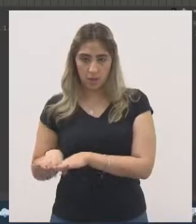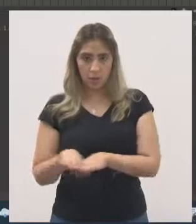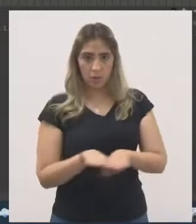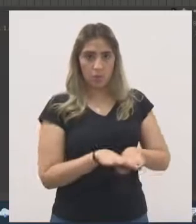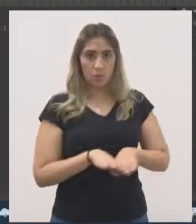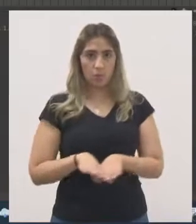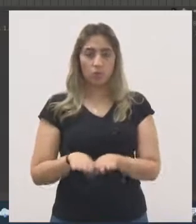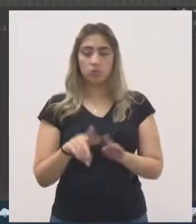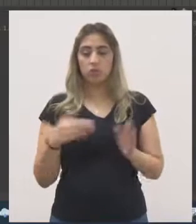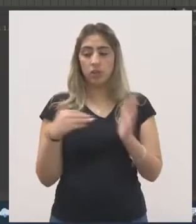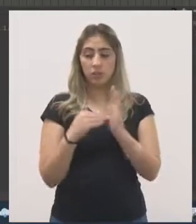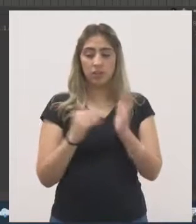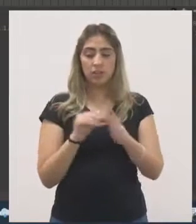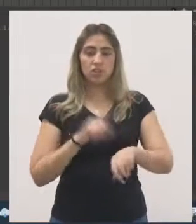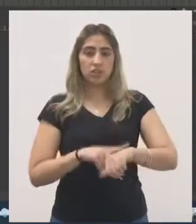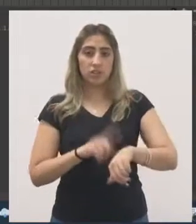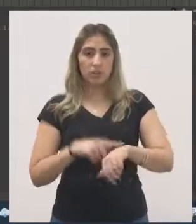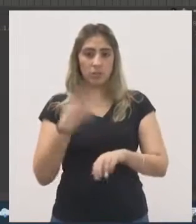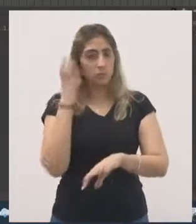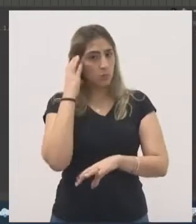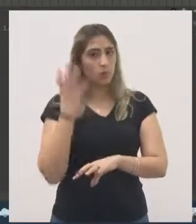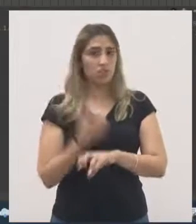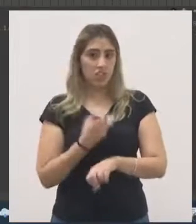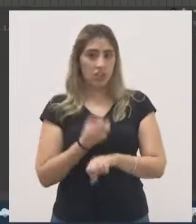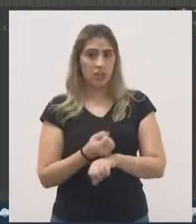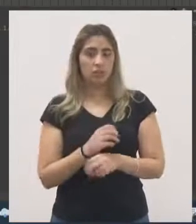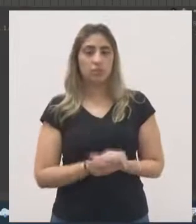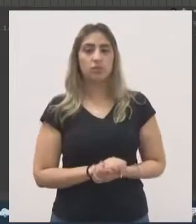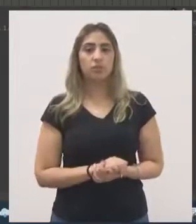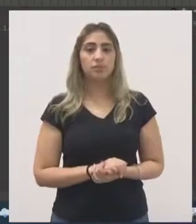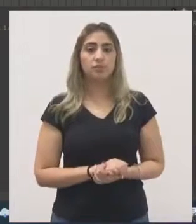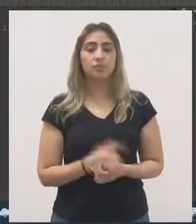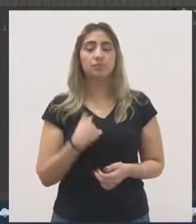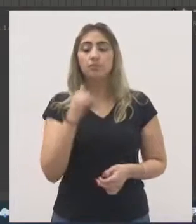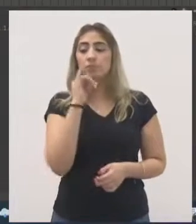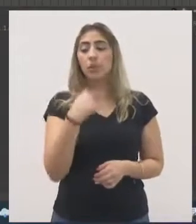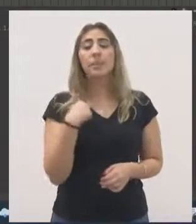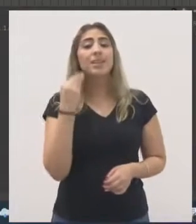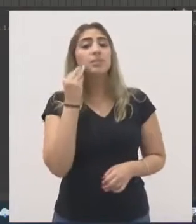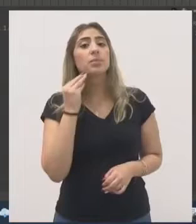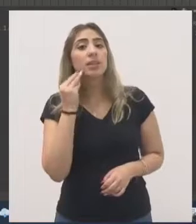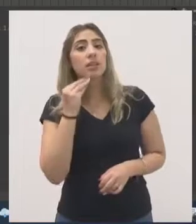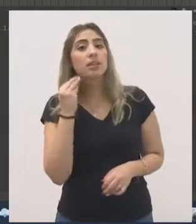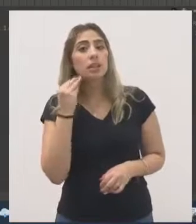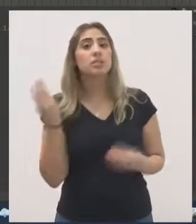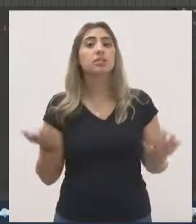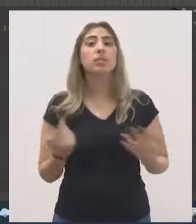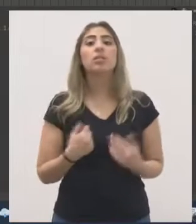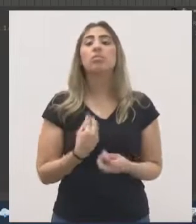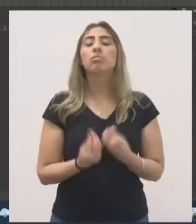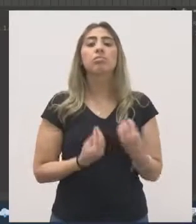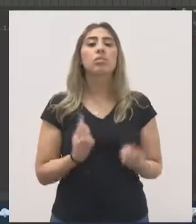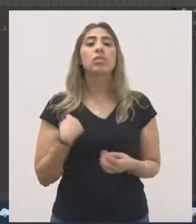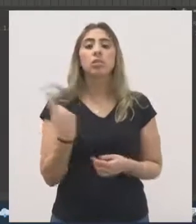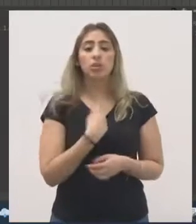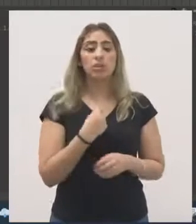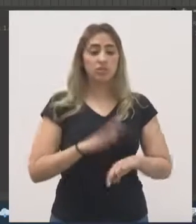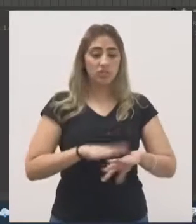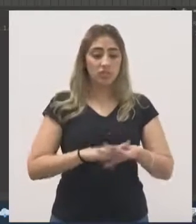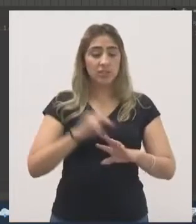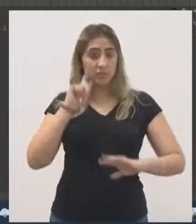um podcast, né? Porque, por exemplo, quando a gente fala aqui, eu vou dizer pela minha experiência, a gente fala aqui em formação, quando a gente vai